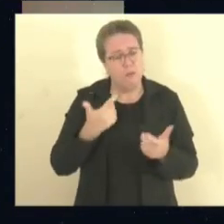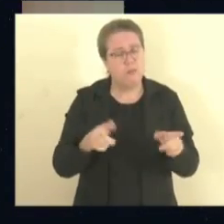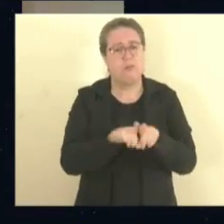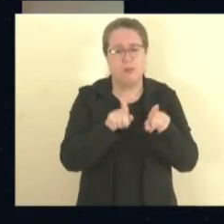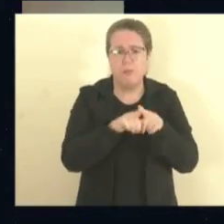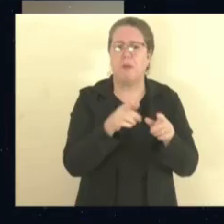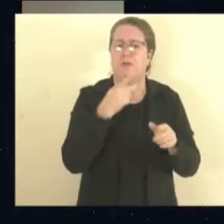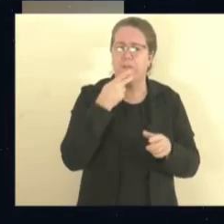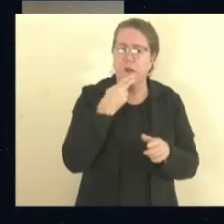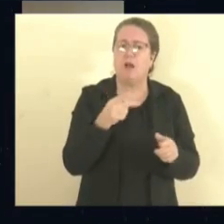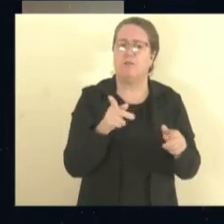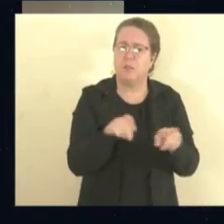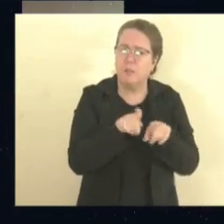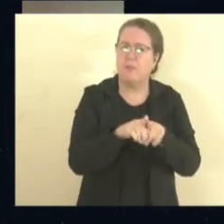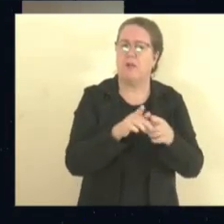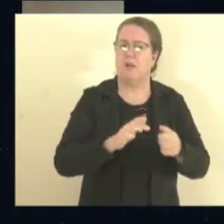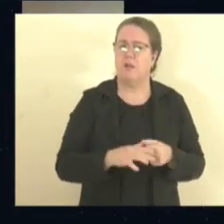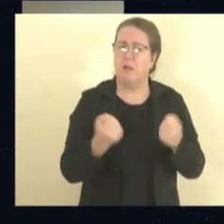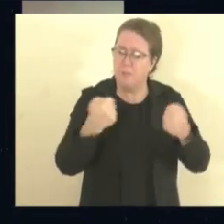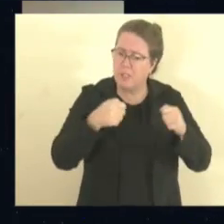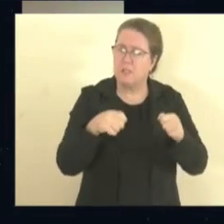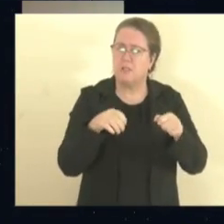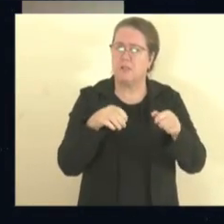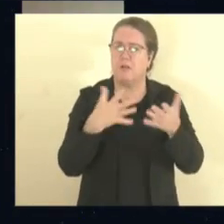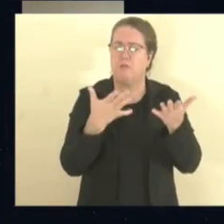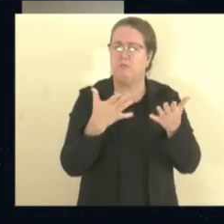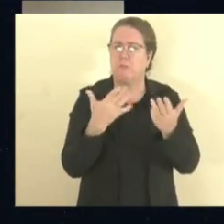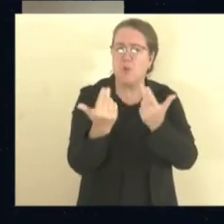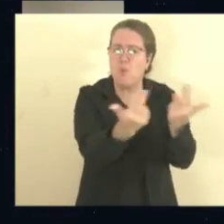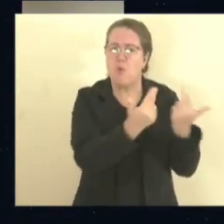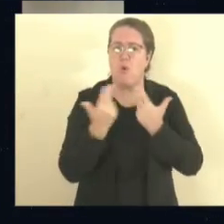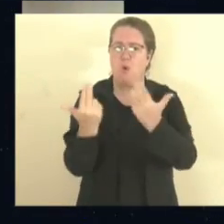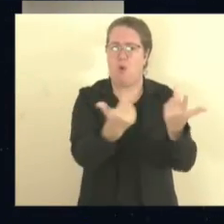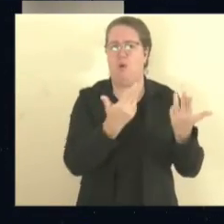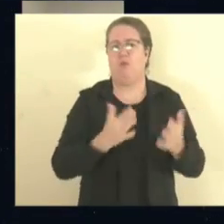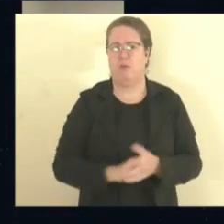está sendo imparcial. Tá precisando puxar saco aí.